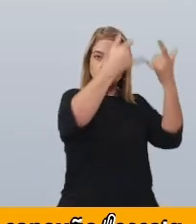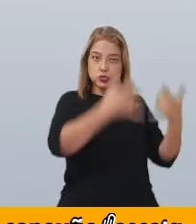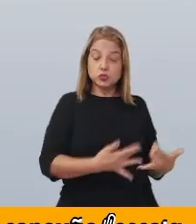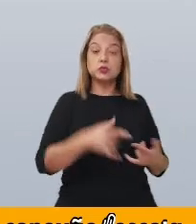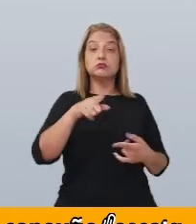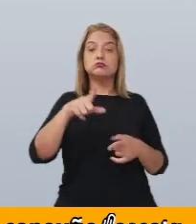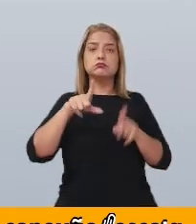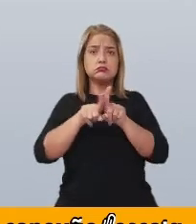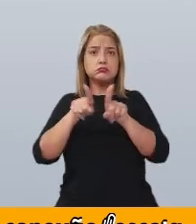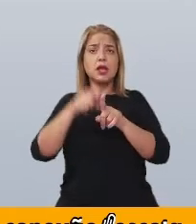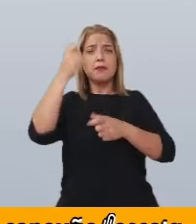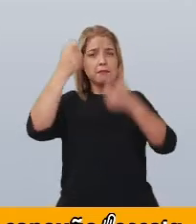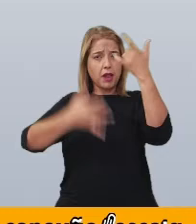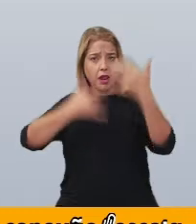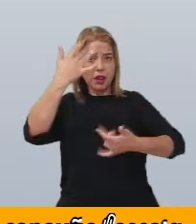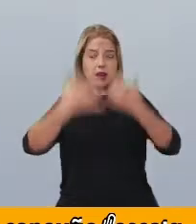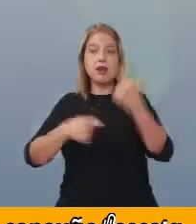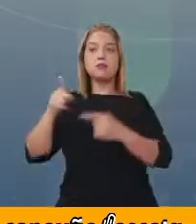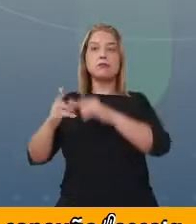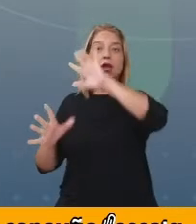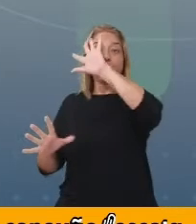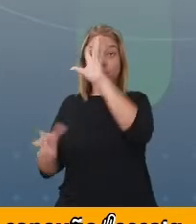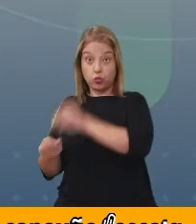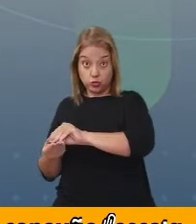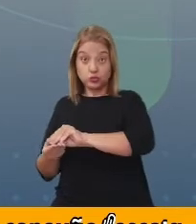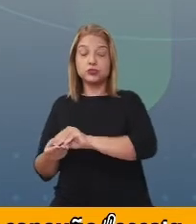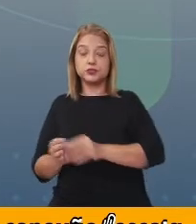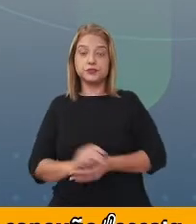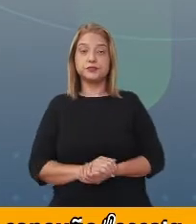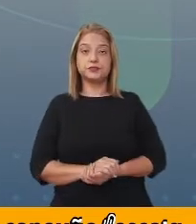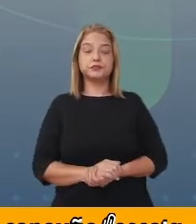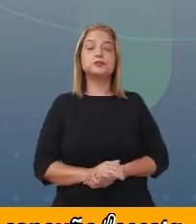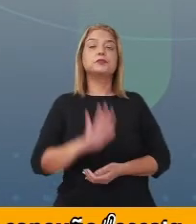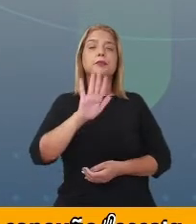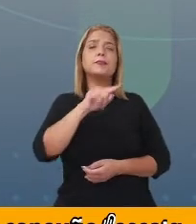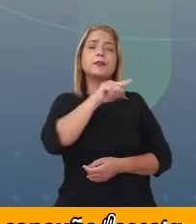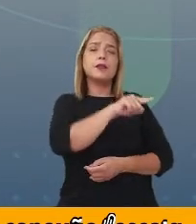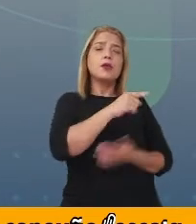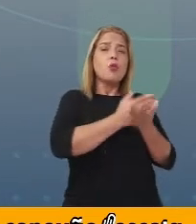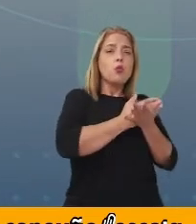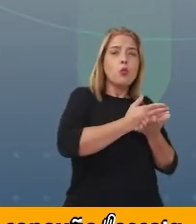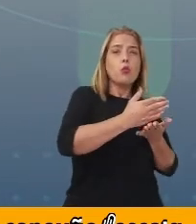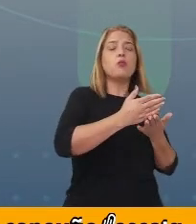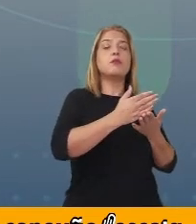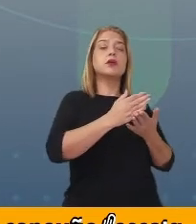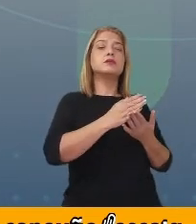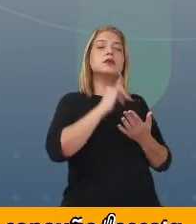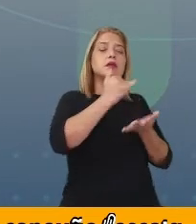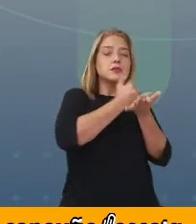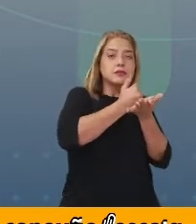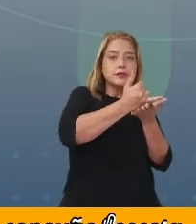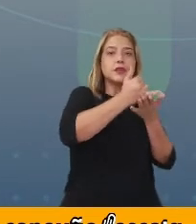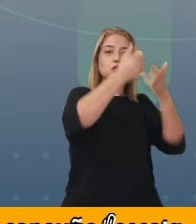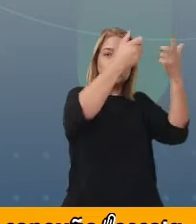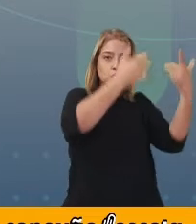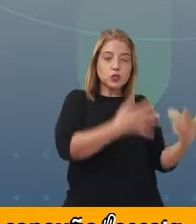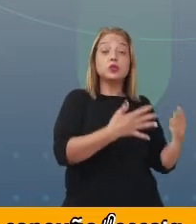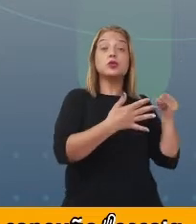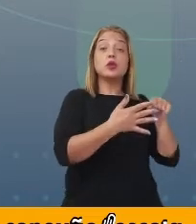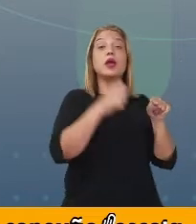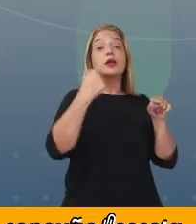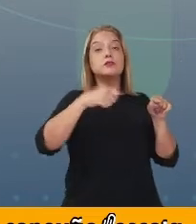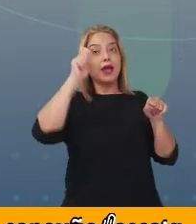desenvolvimento e conclusão. E lá na introdução, que é o primeiro parágrafo do texto, o autor já tem que